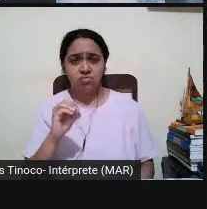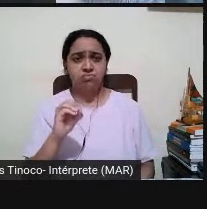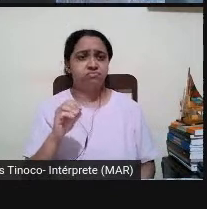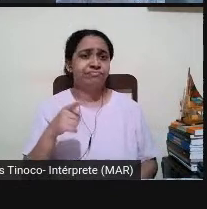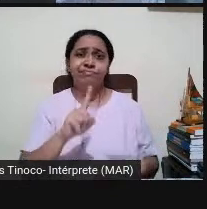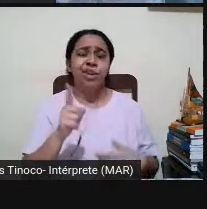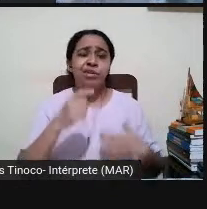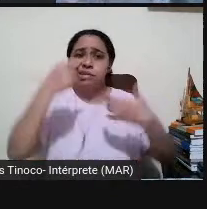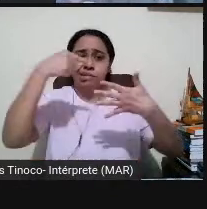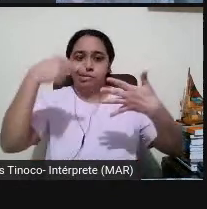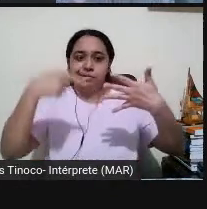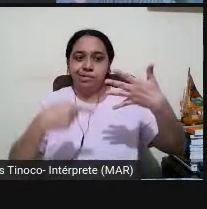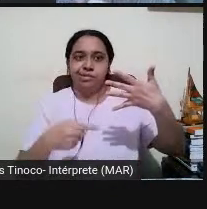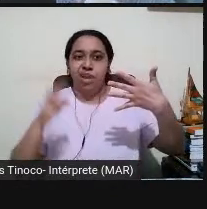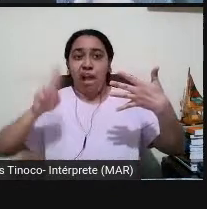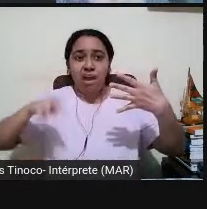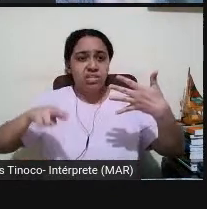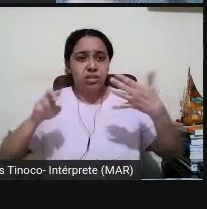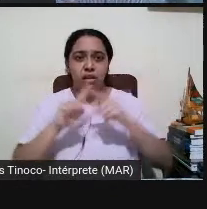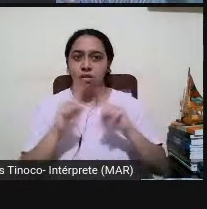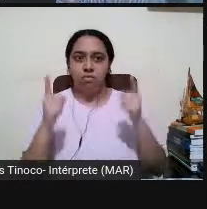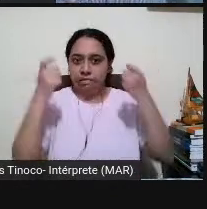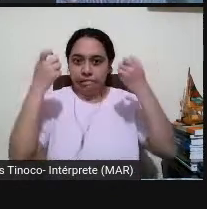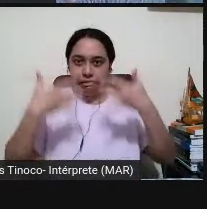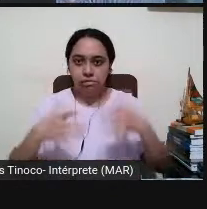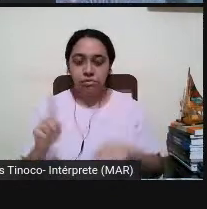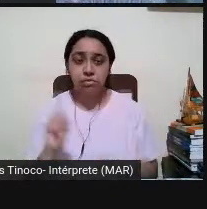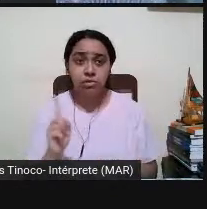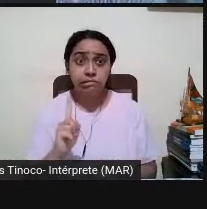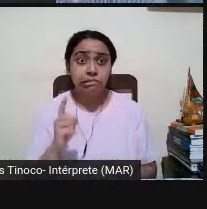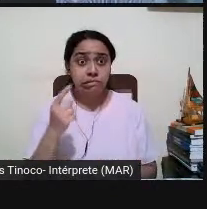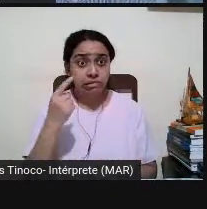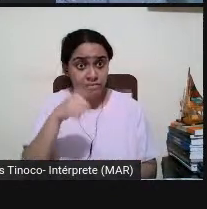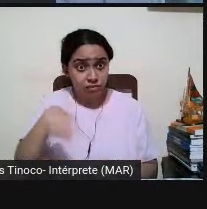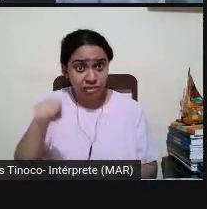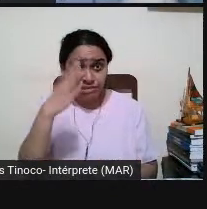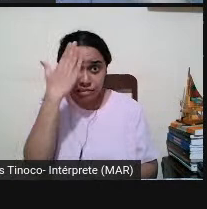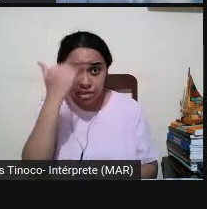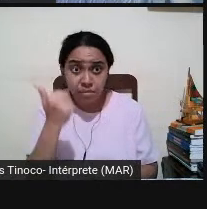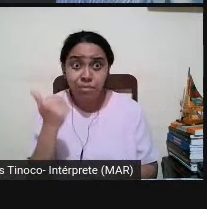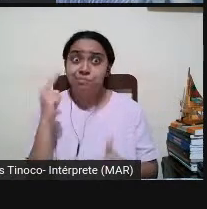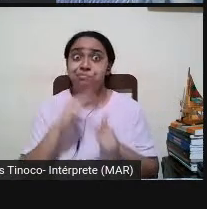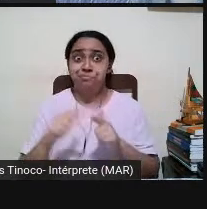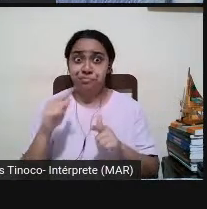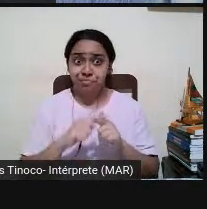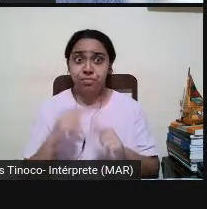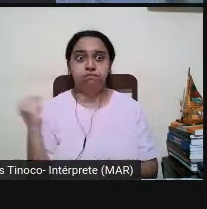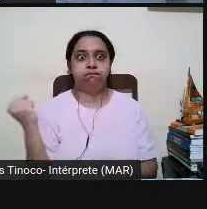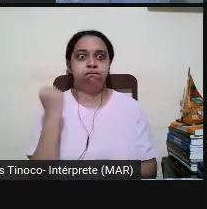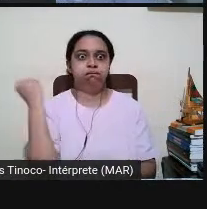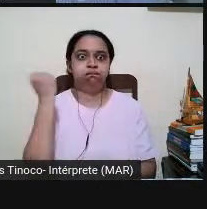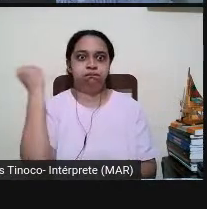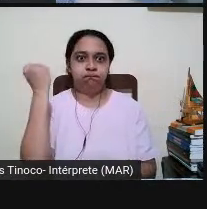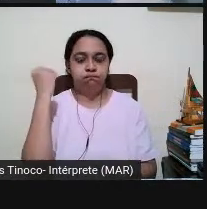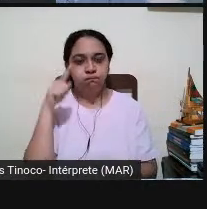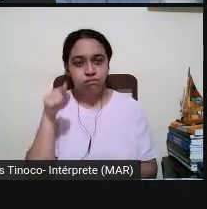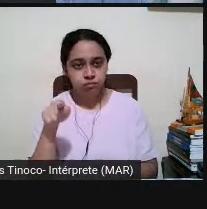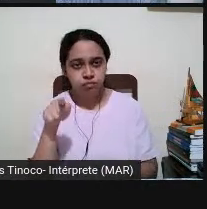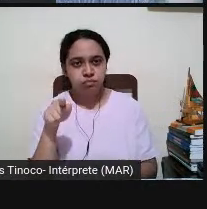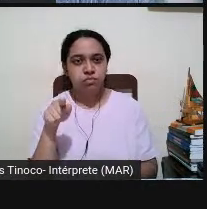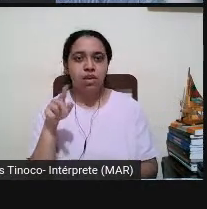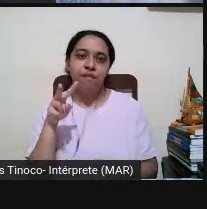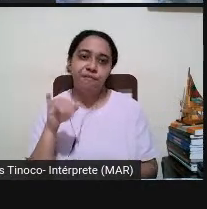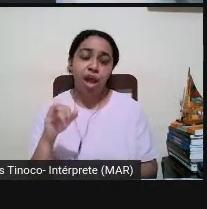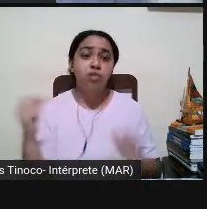Mas é só para você ter ideia do problemão que a gente tem aí que vai vir agora o novo